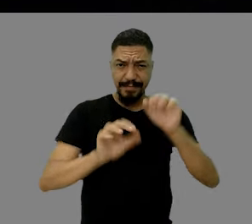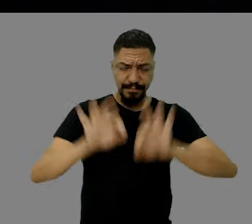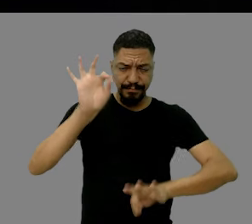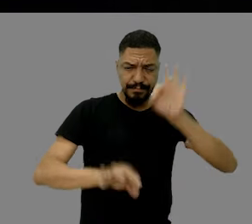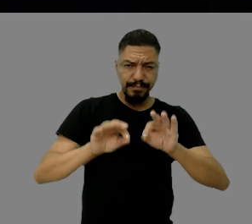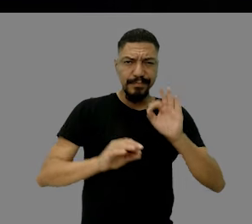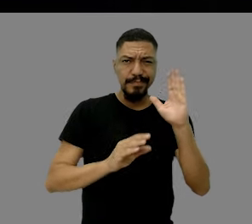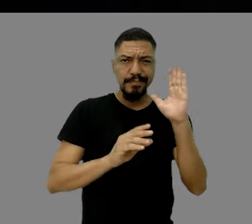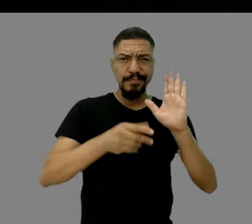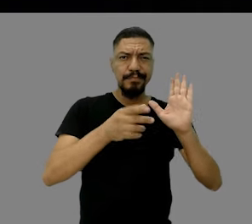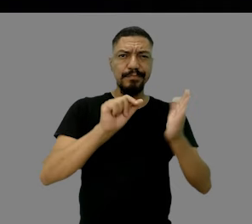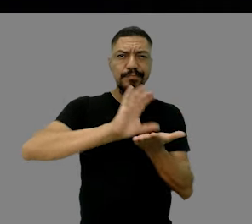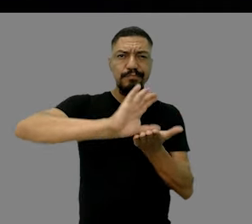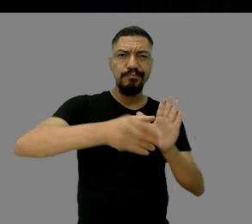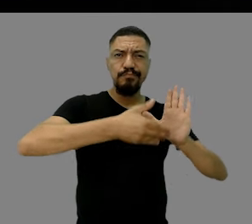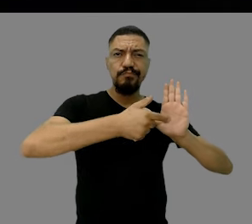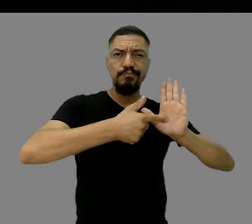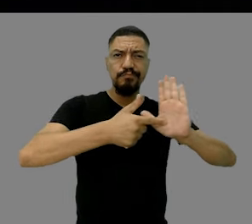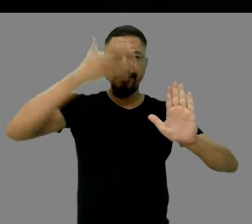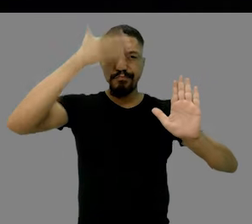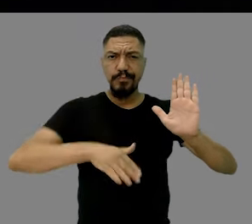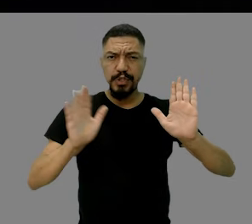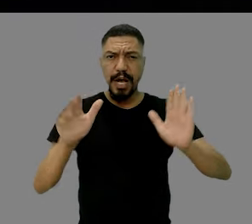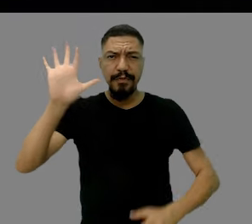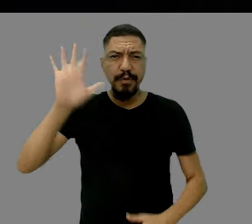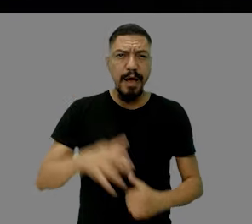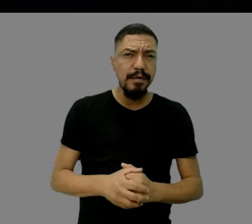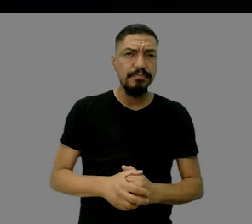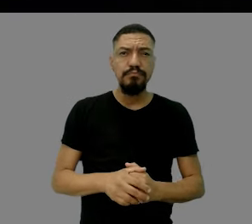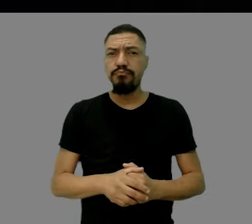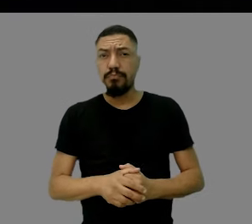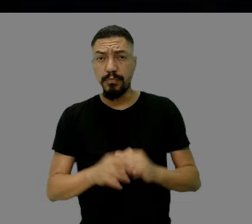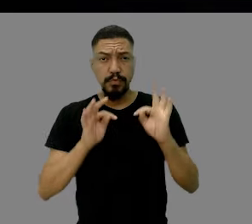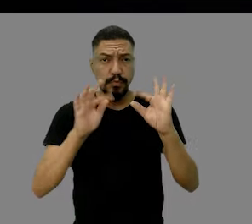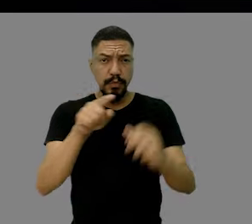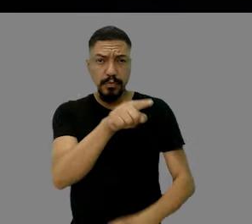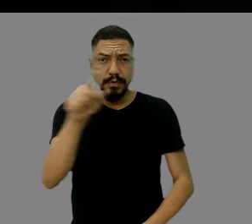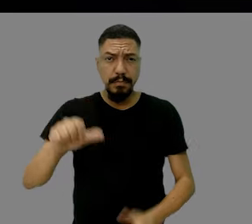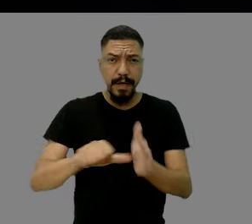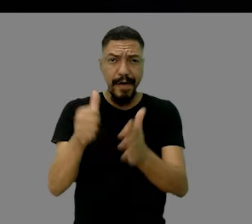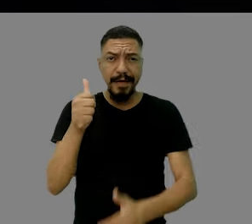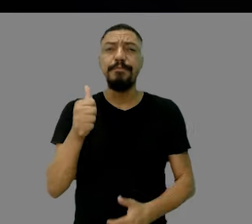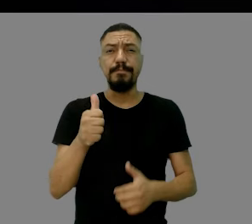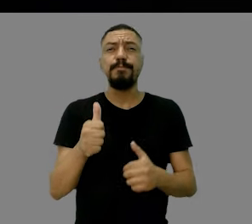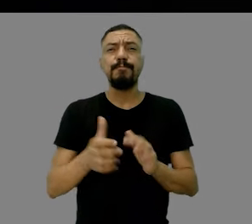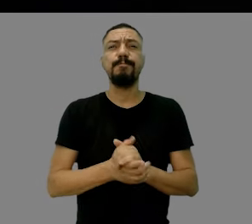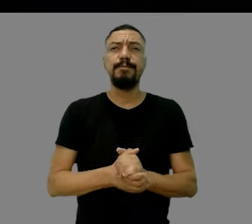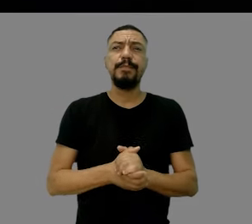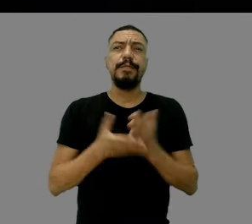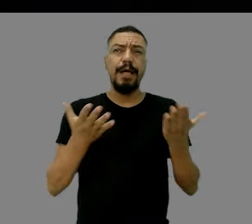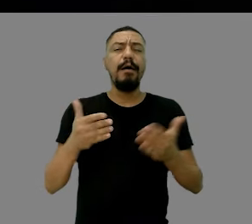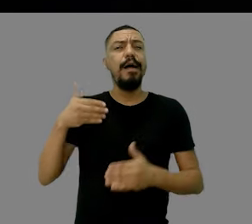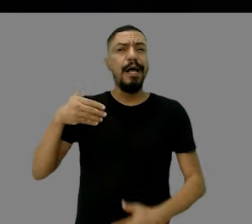alguma vez. Alguém já fez alguma vez prestação de contas? Então, todo mundo está aí na sua primeira experiência. Então,